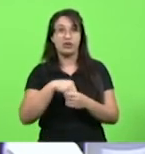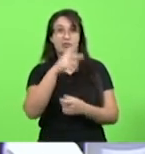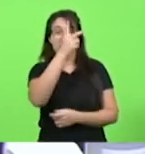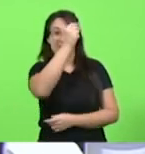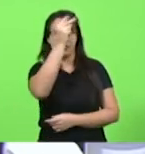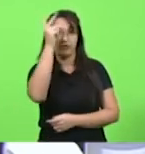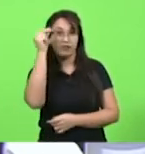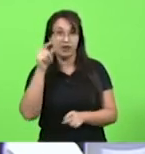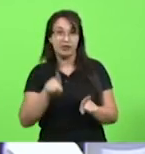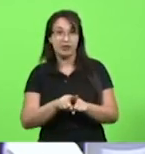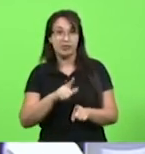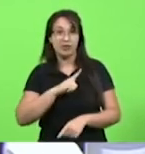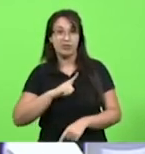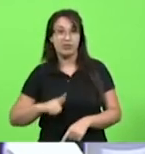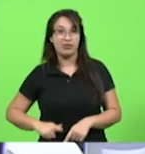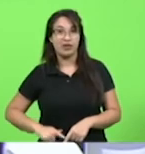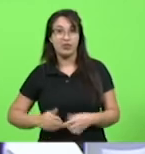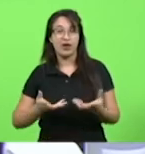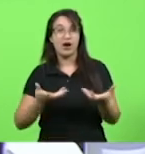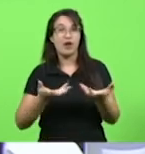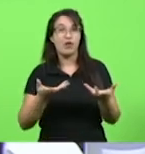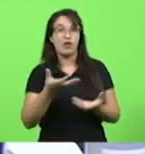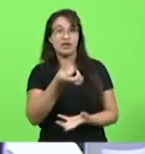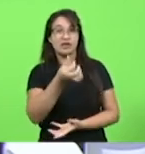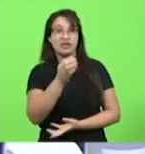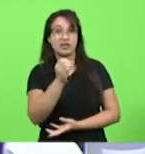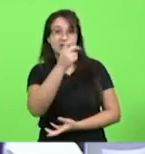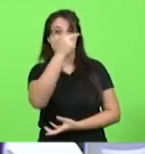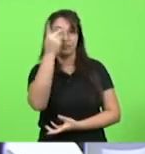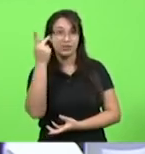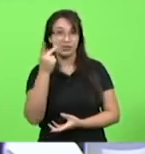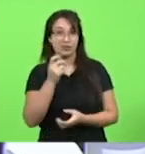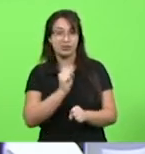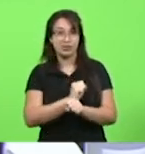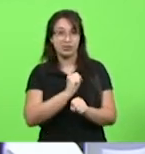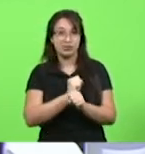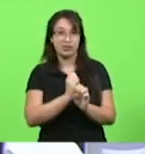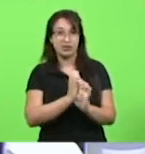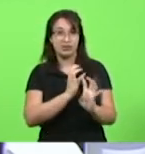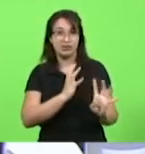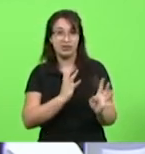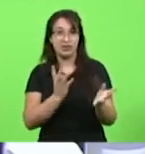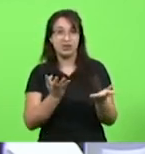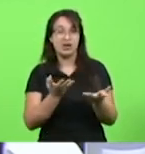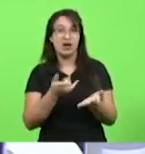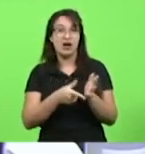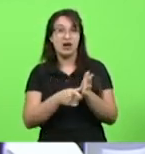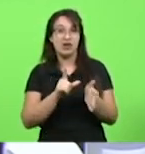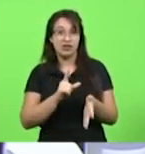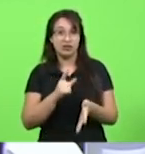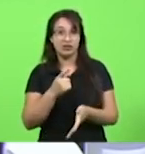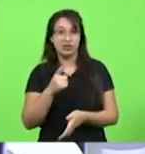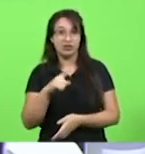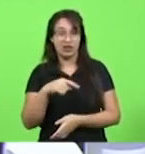desceu para 60 pessoas esperando agora lá em Joinville lá tem 40 pessoas na fila zero a 200